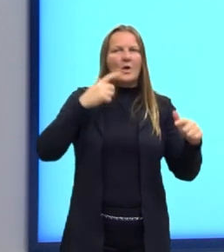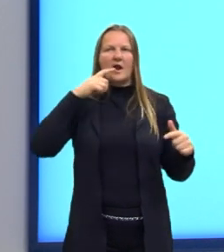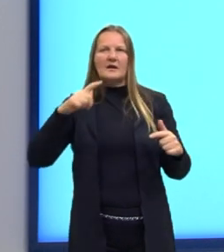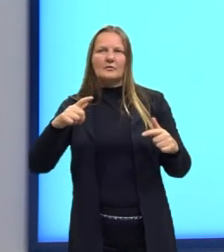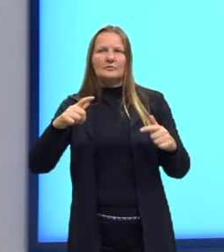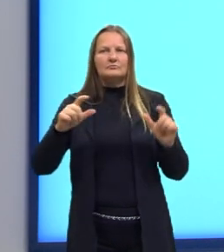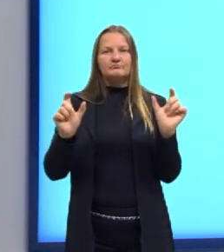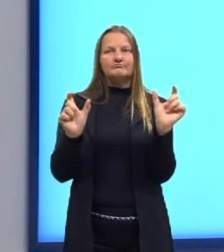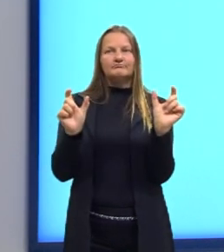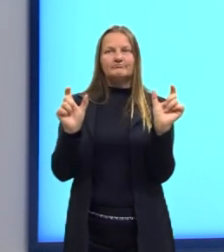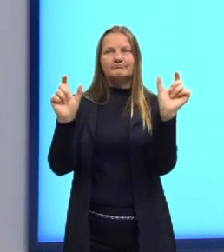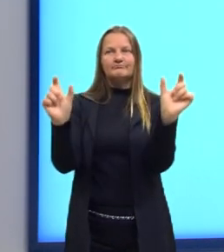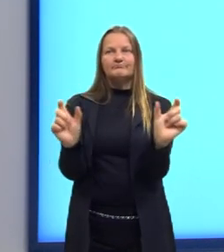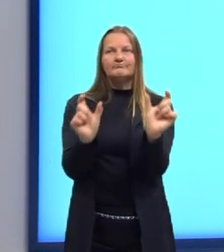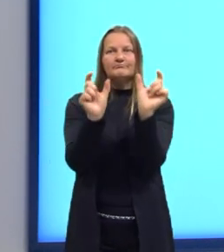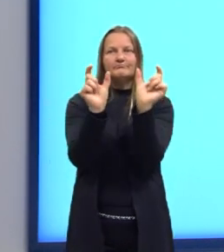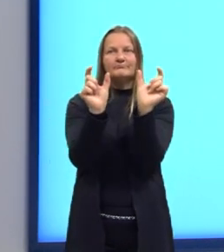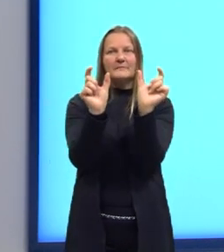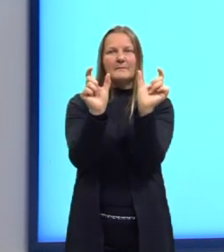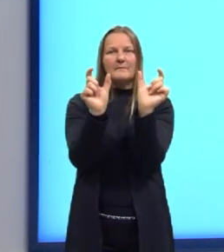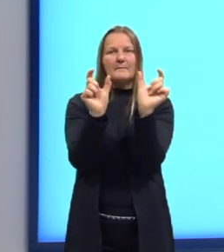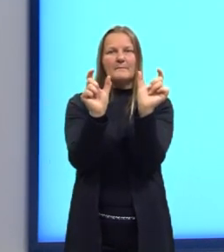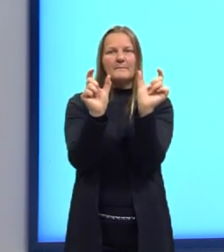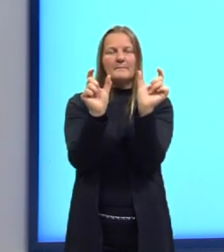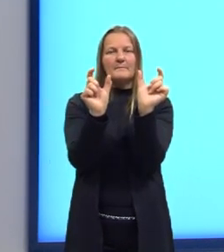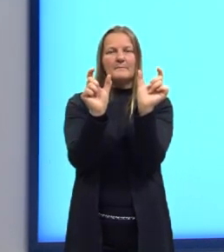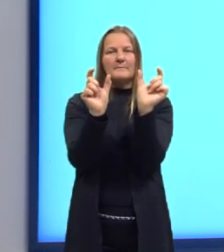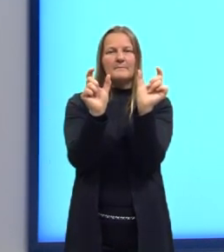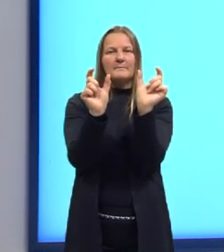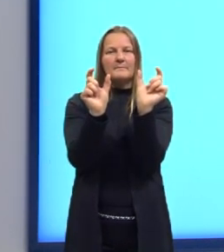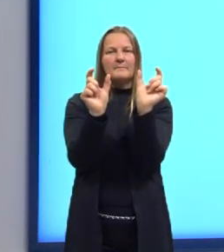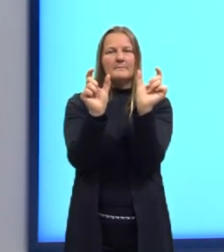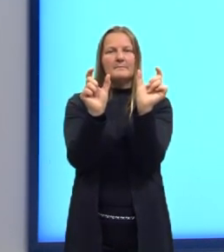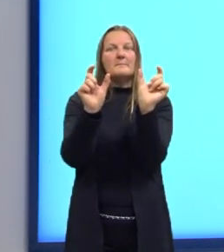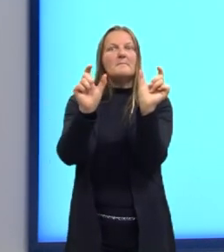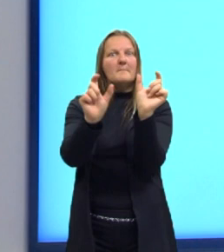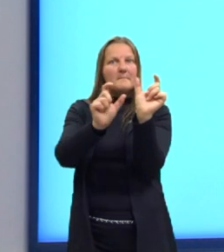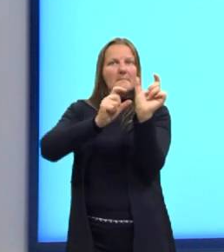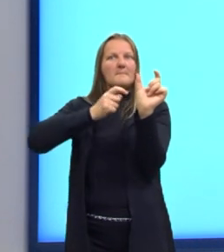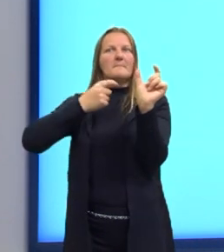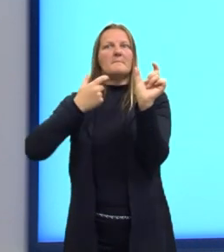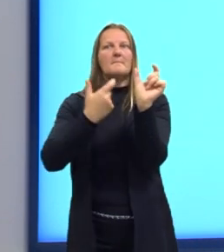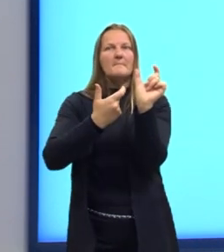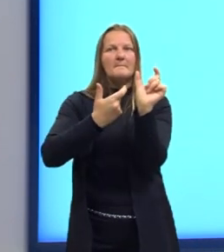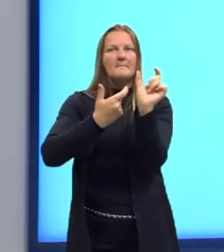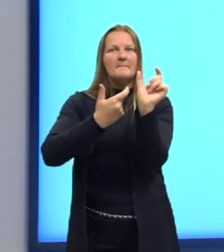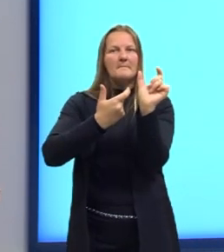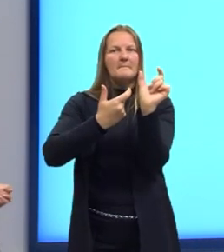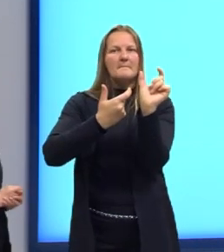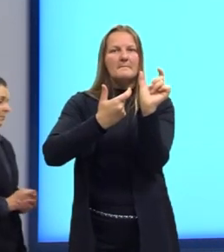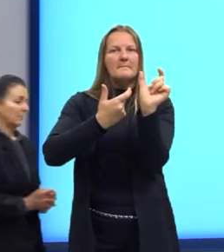que parecem semelhantes sempre parece iguais similares porém têm diferentes